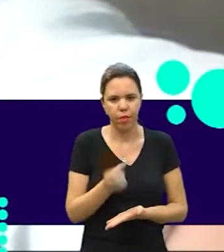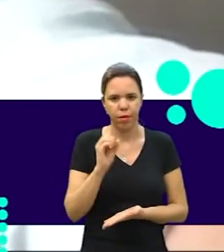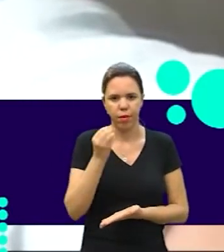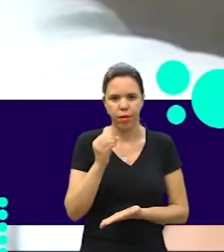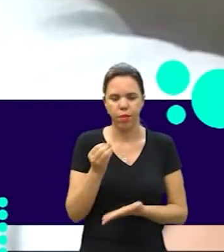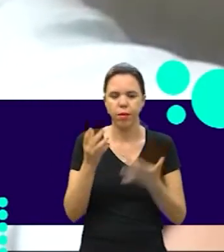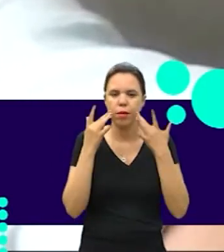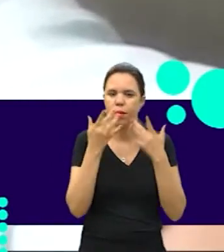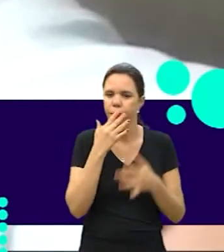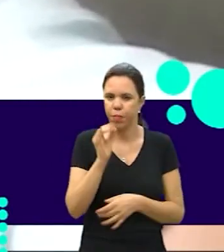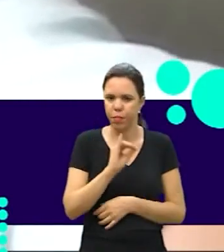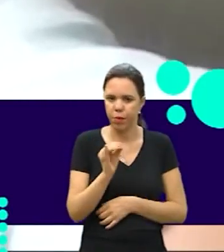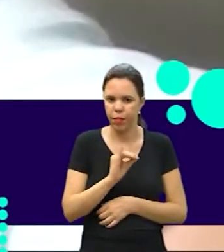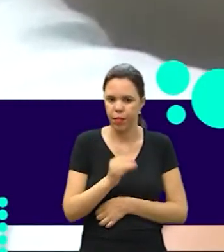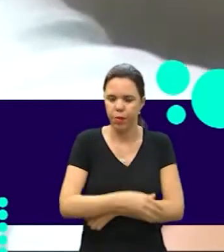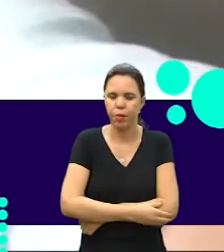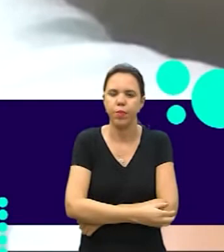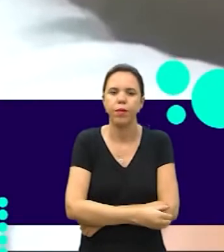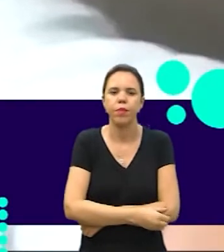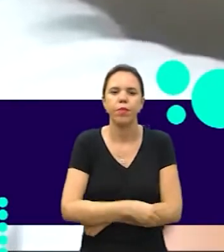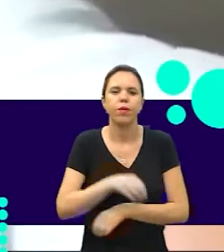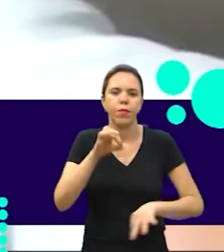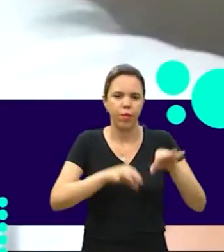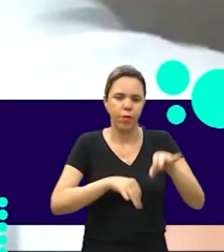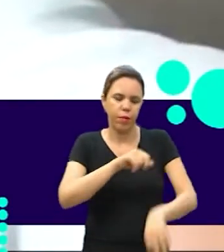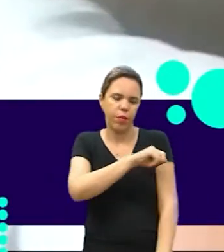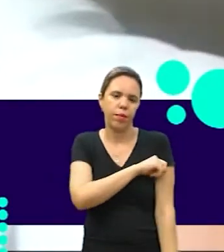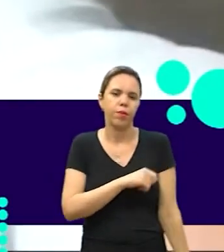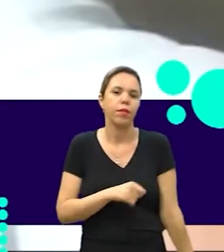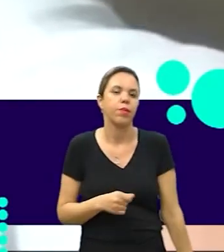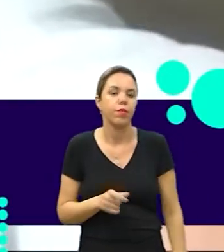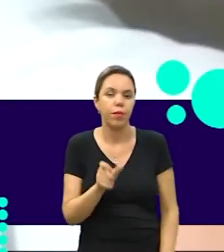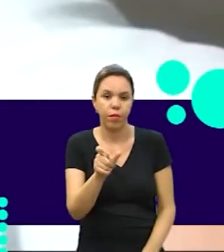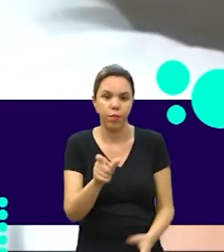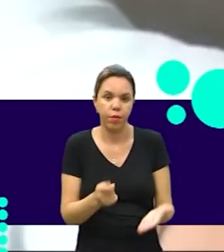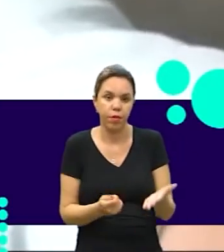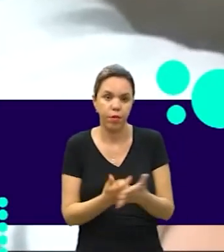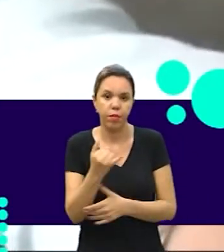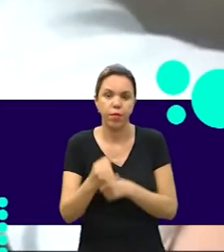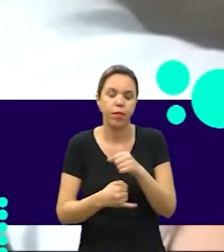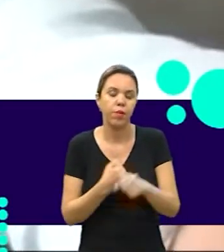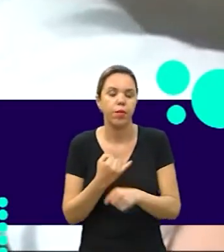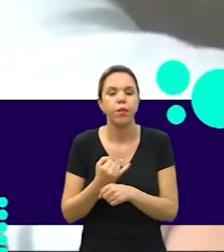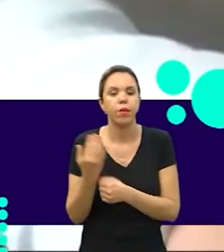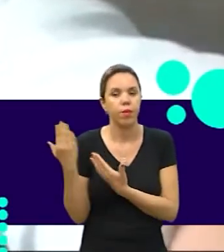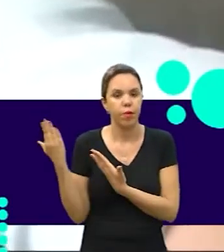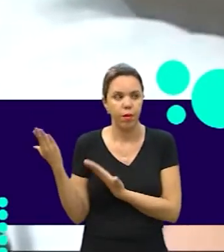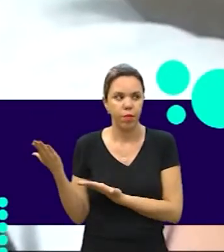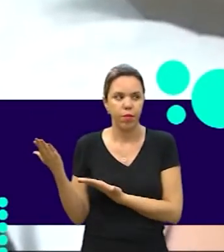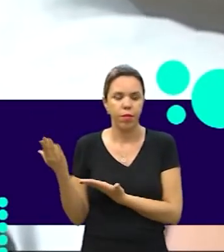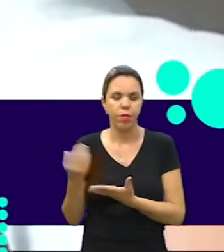16 de outubro no Teatro Iguatemi, Teatro Oficina do Estudante Iguatemi. Se garante seu ingresso, ingressodigital.com,